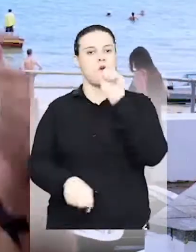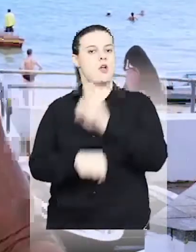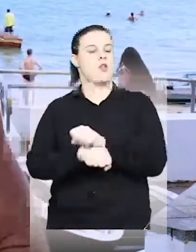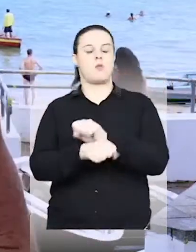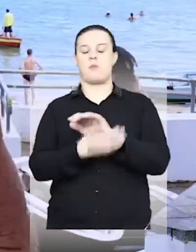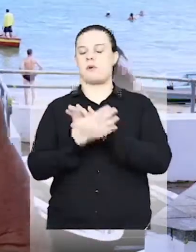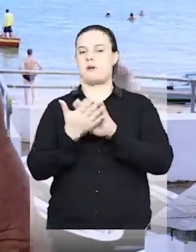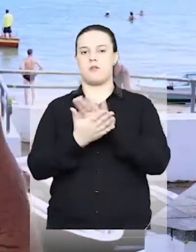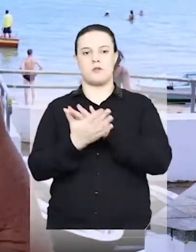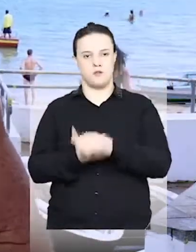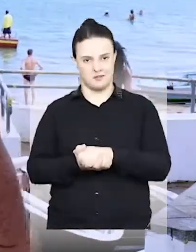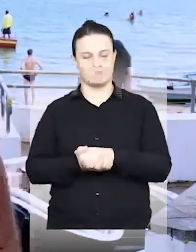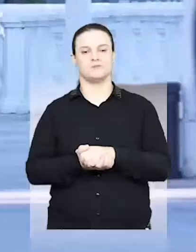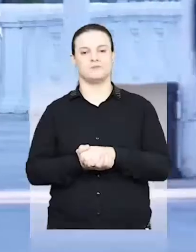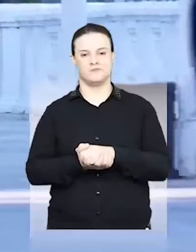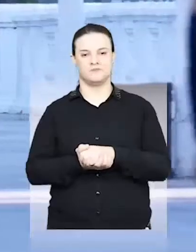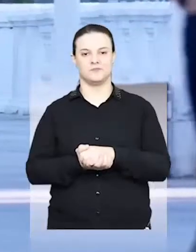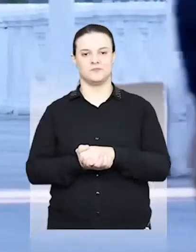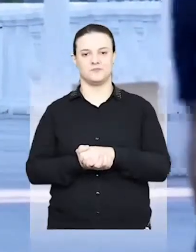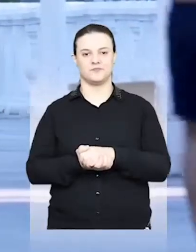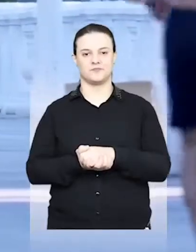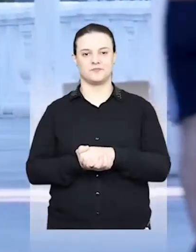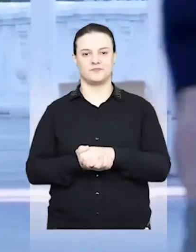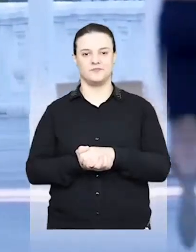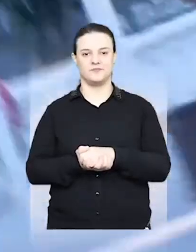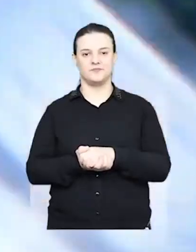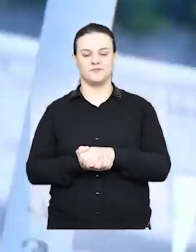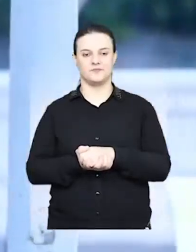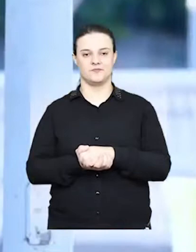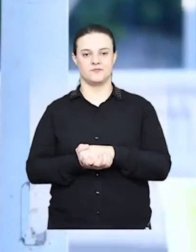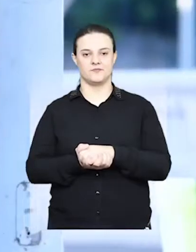não parou hora nenhuma.